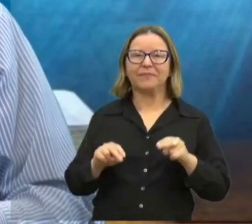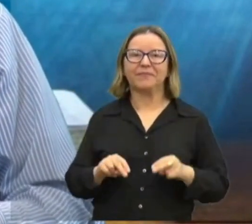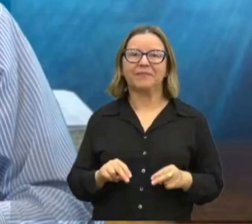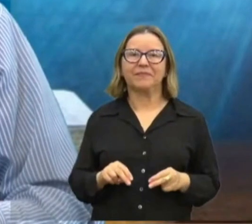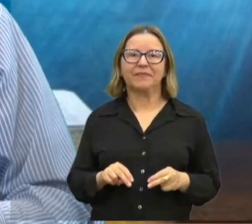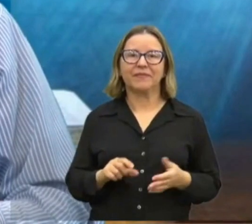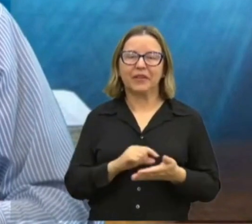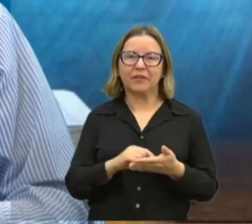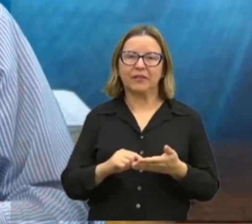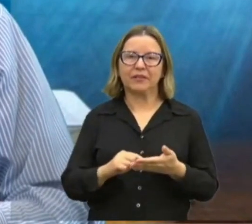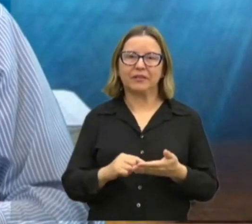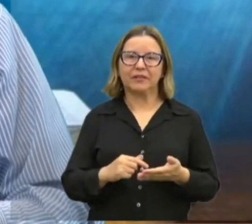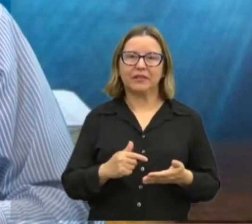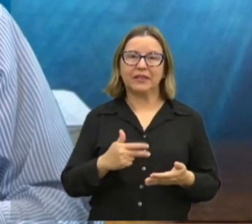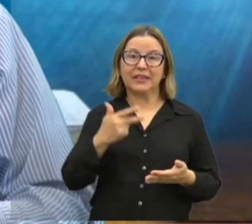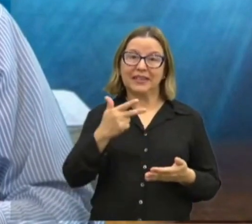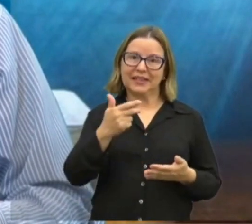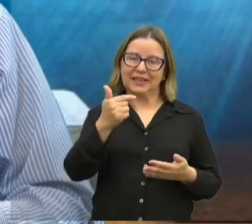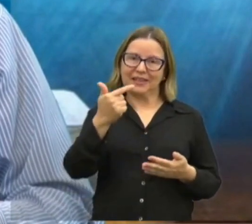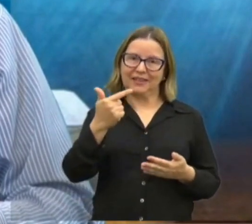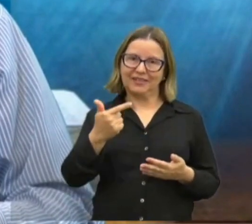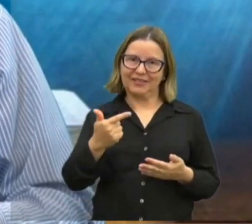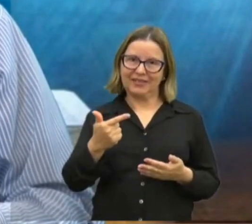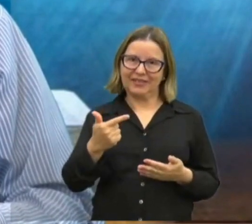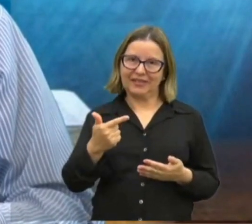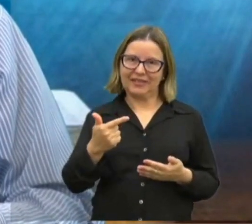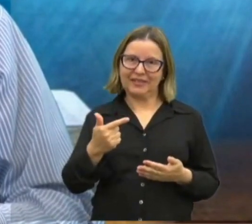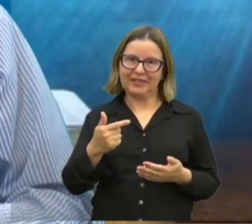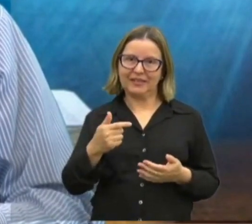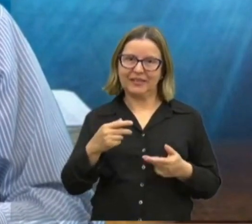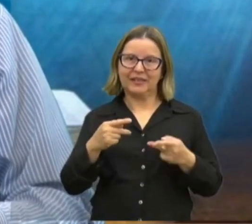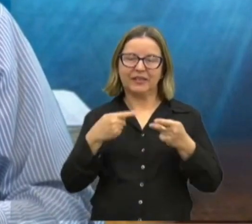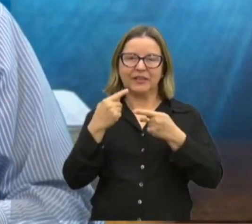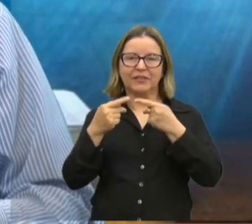aqui do versículo 32, quando diz assim: